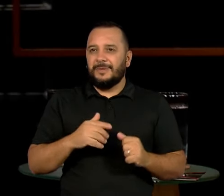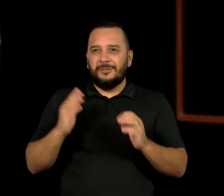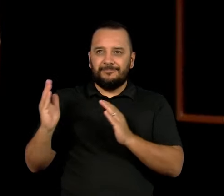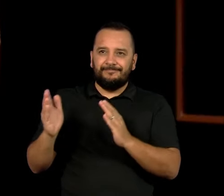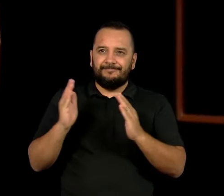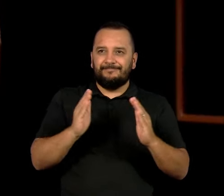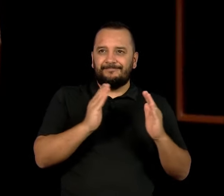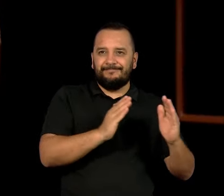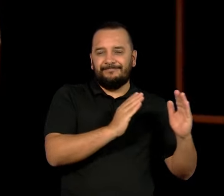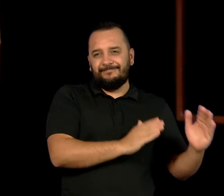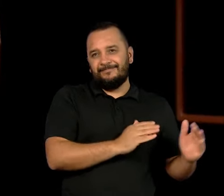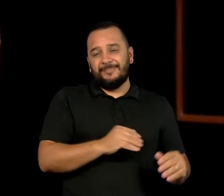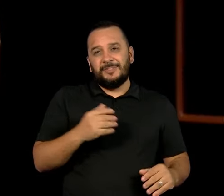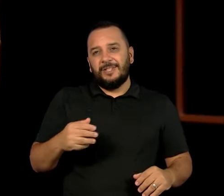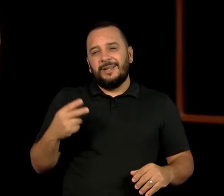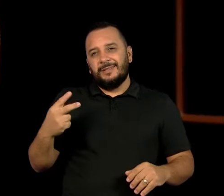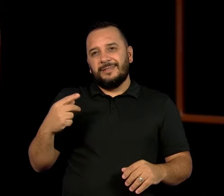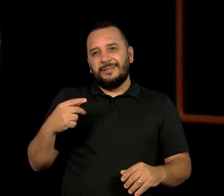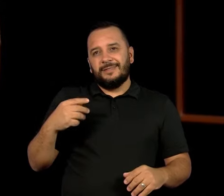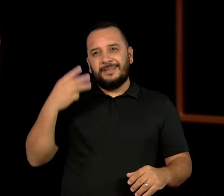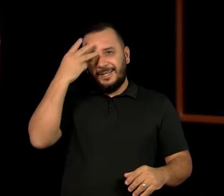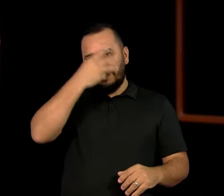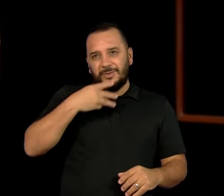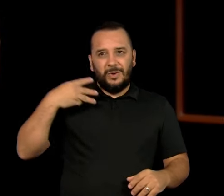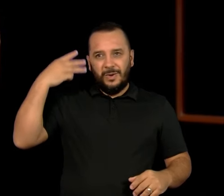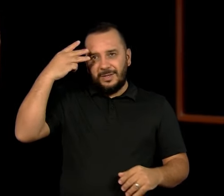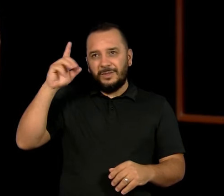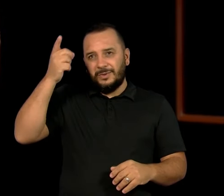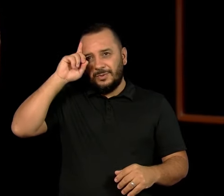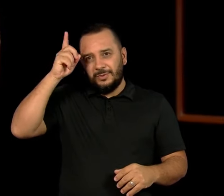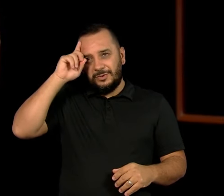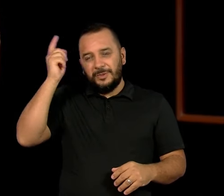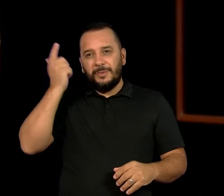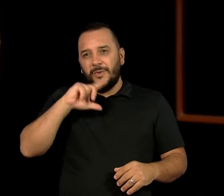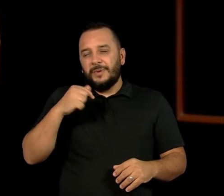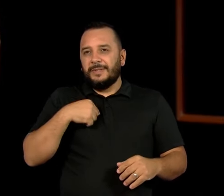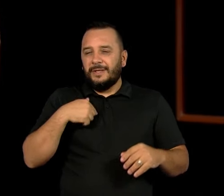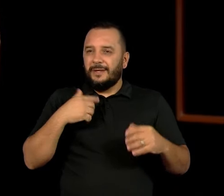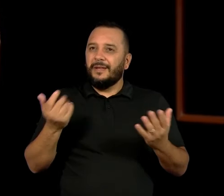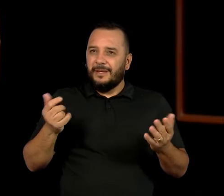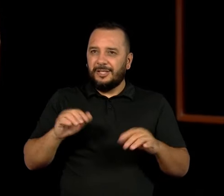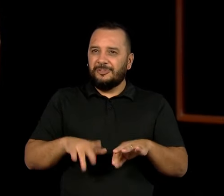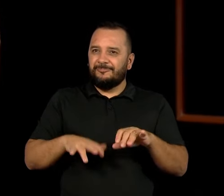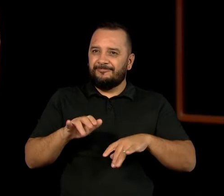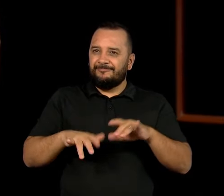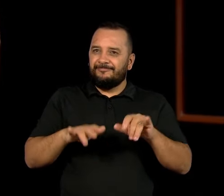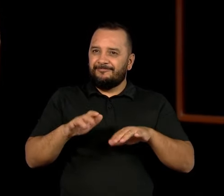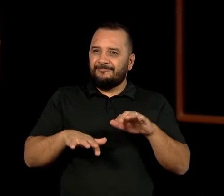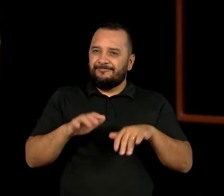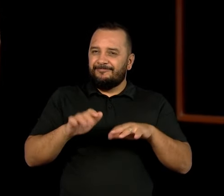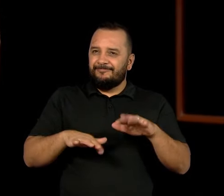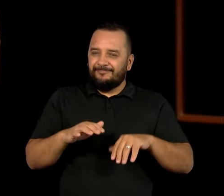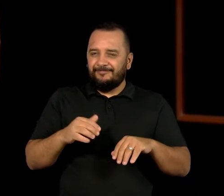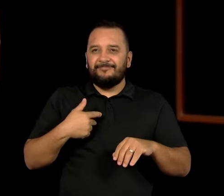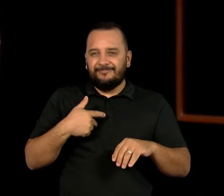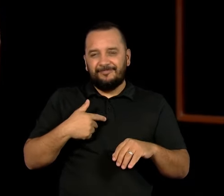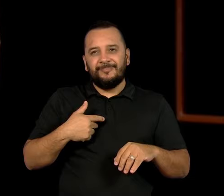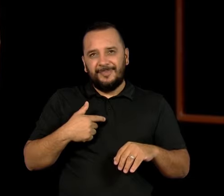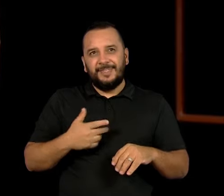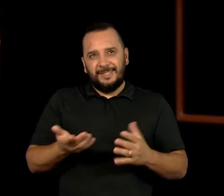em turnos de 3 horas assim, por dia, para poder vencer essa rotina de conseguir